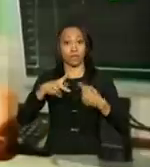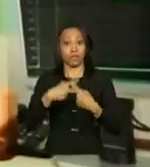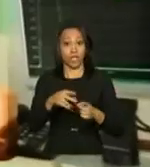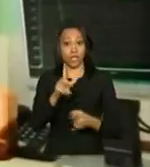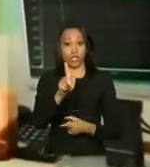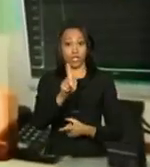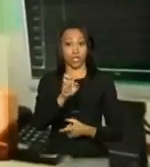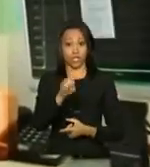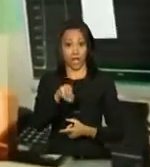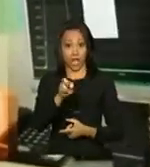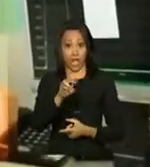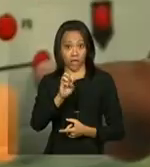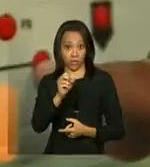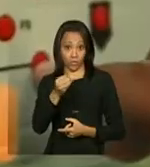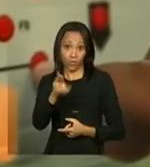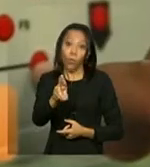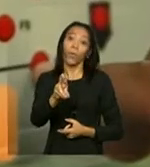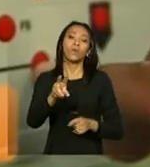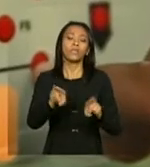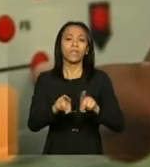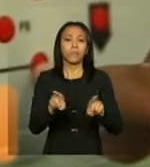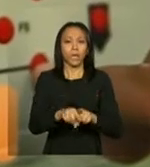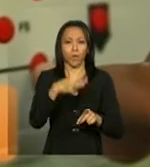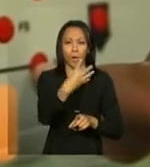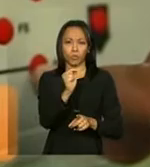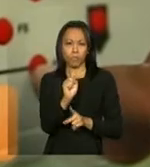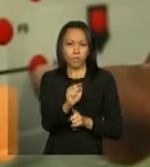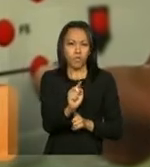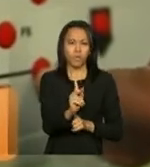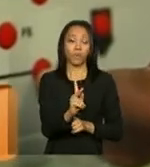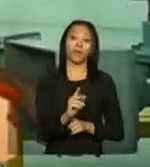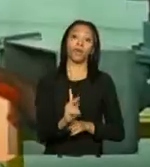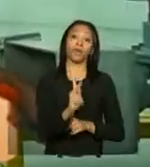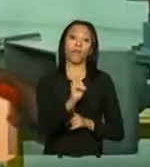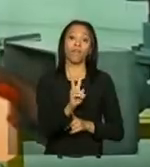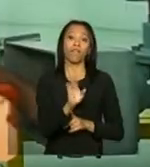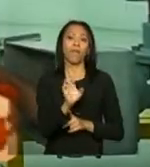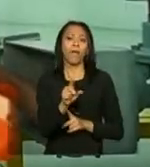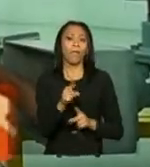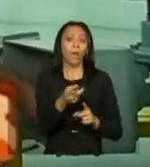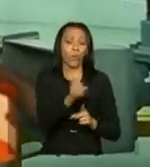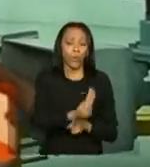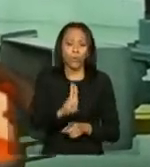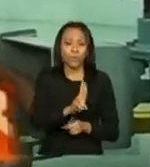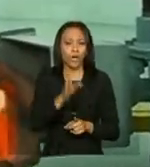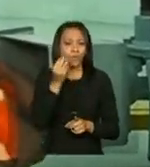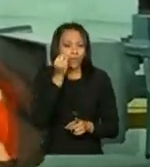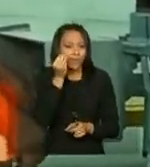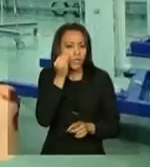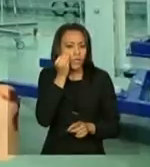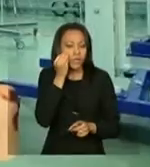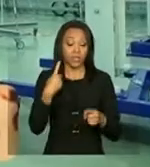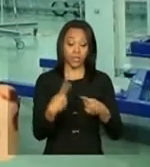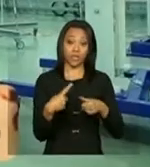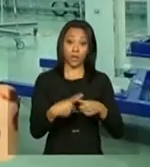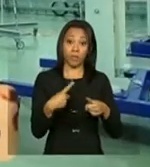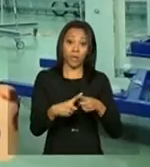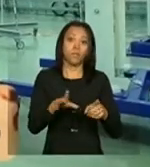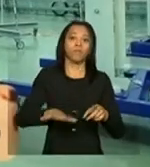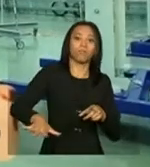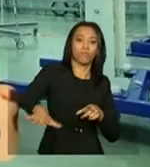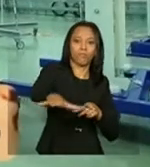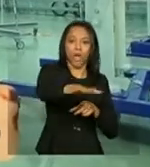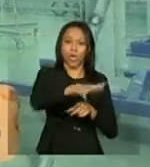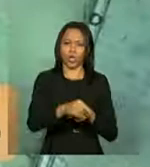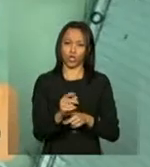de 800 kV e 4.800 kVA para ensaios de elétricos e um gerador de impulso atmosférico